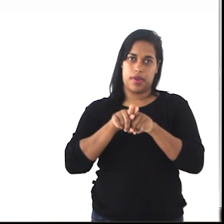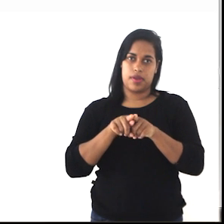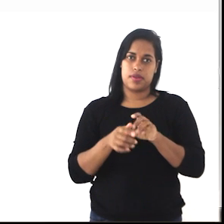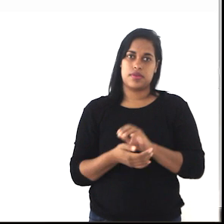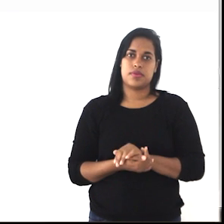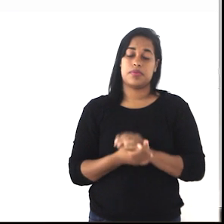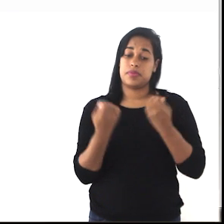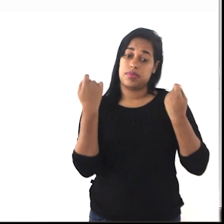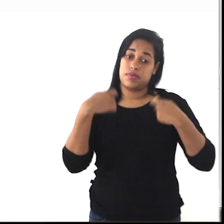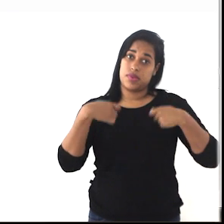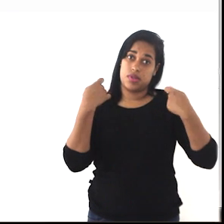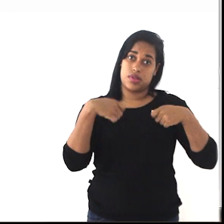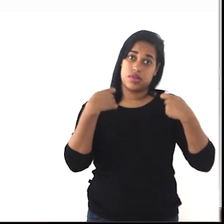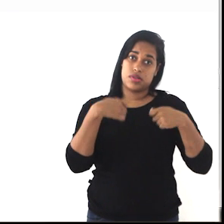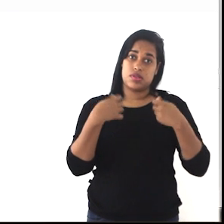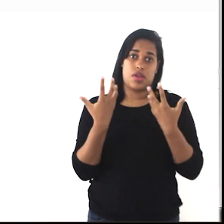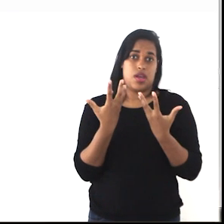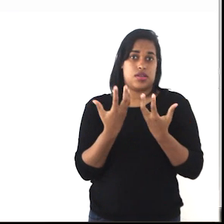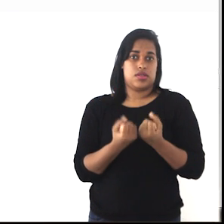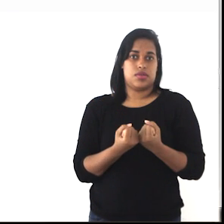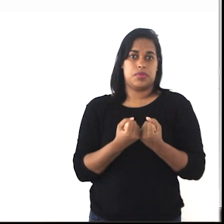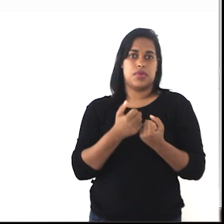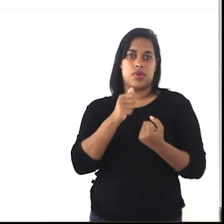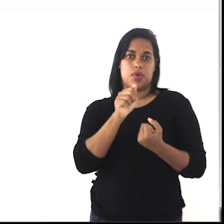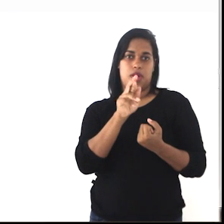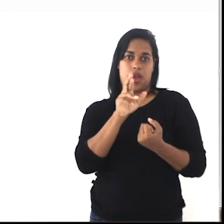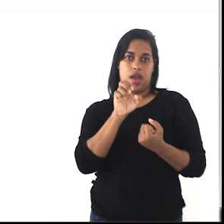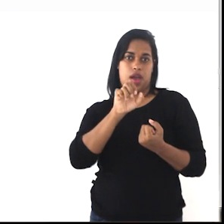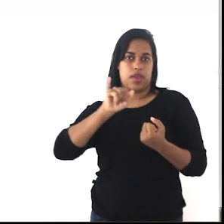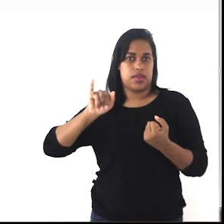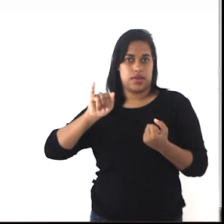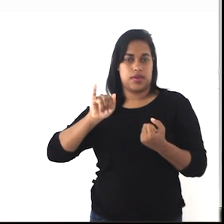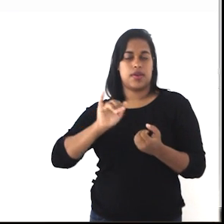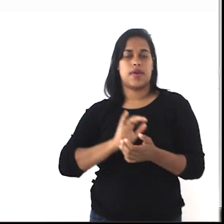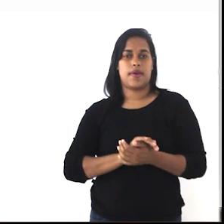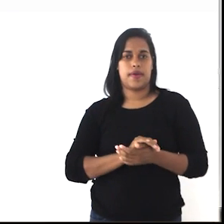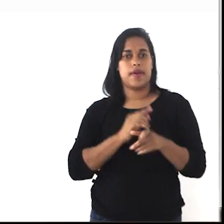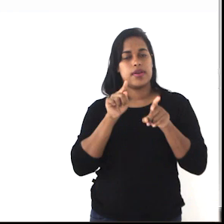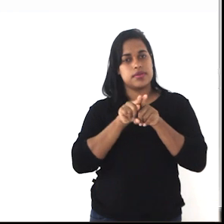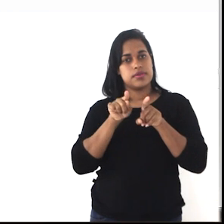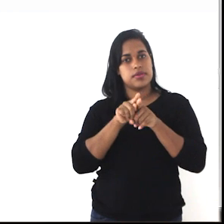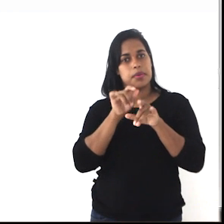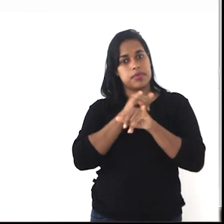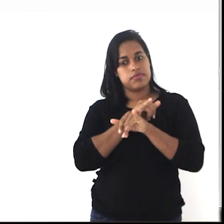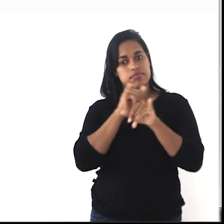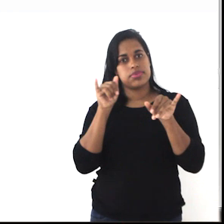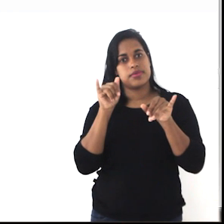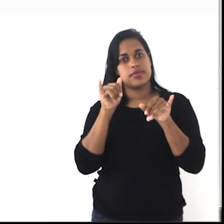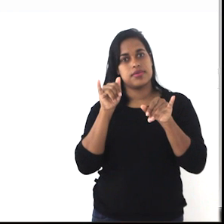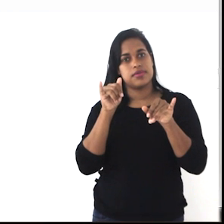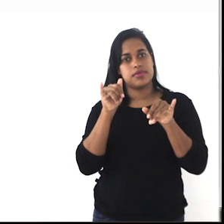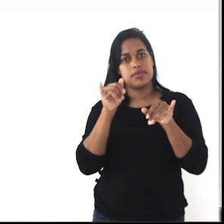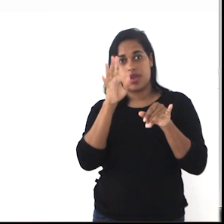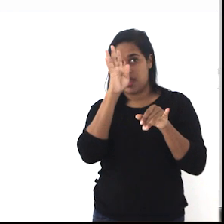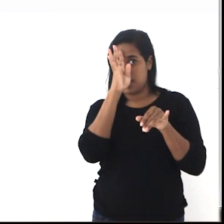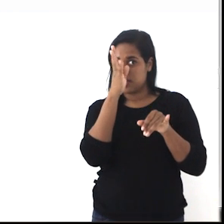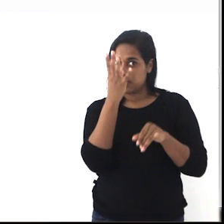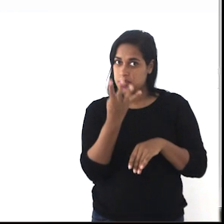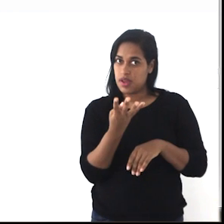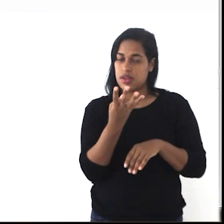porque precisamos receber o array em formato de array. Vamos colocar aqui